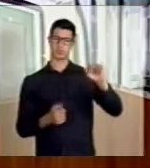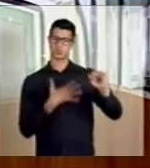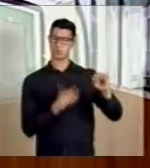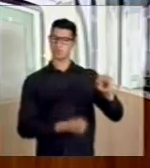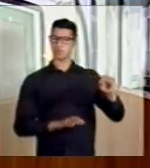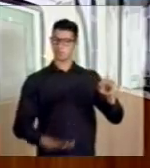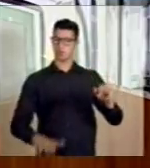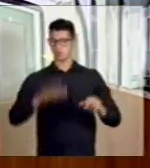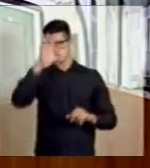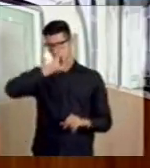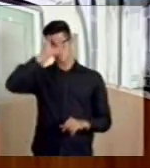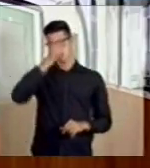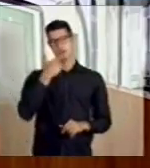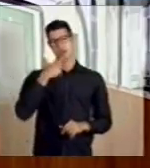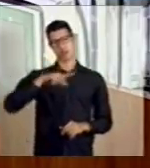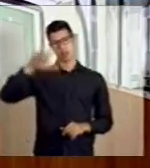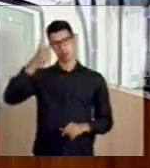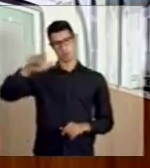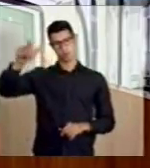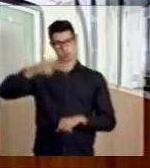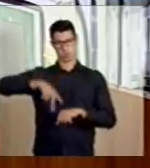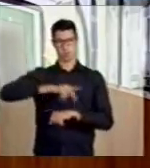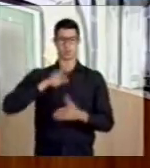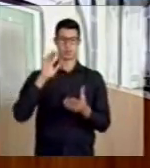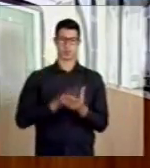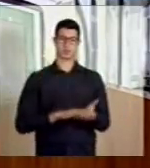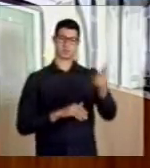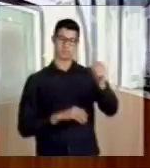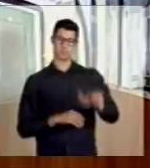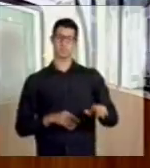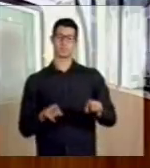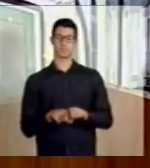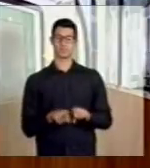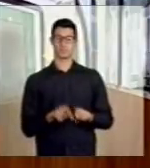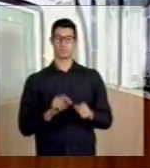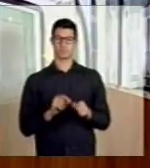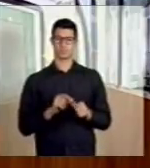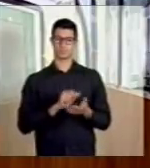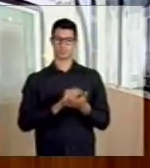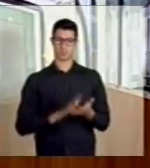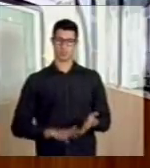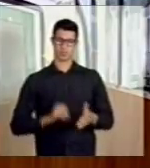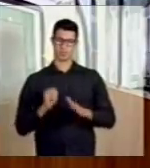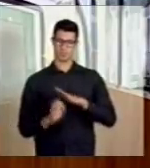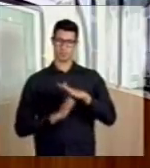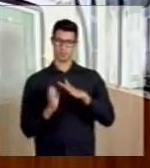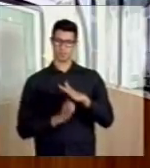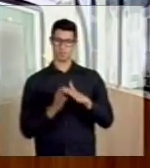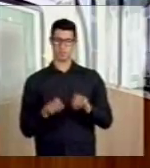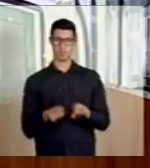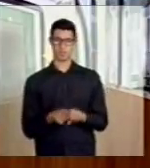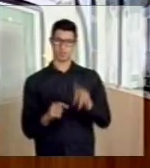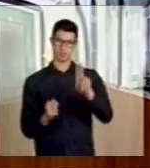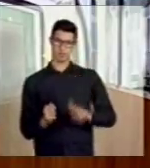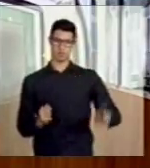de aprender línguas estrangeiras, de casar-se novamente, de exercer atividade empresarial e de